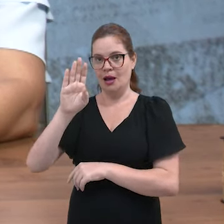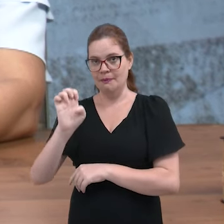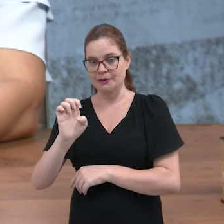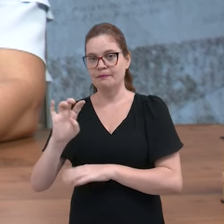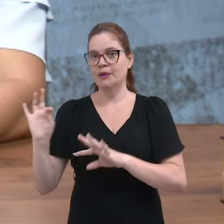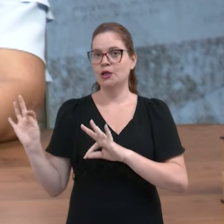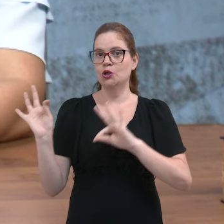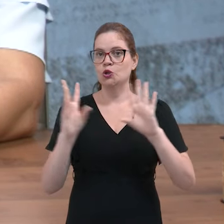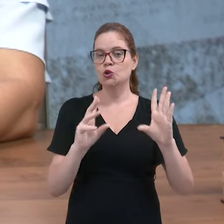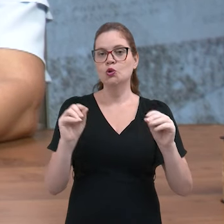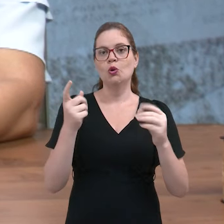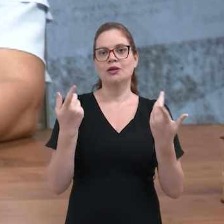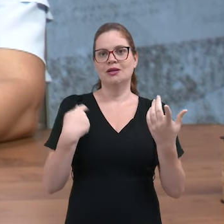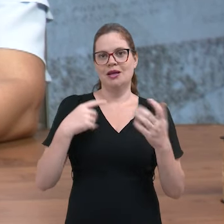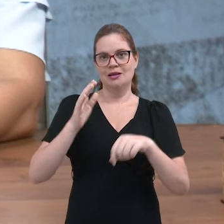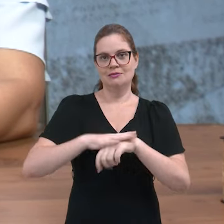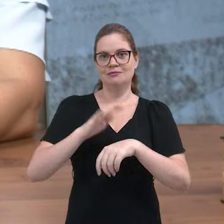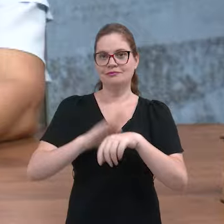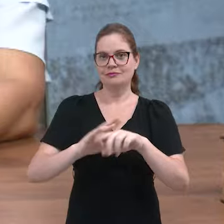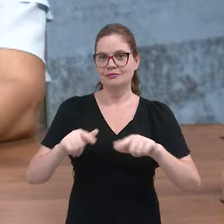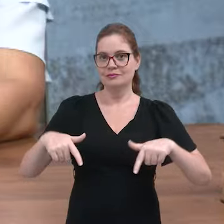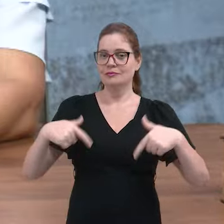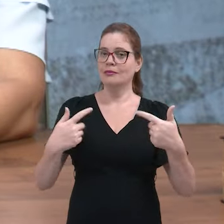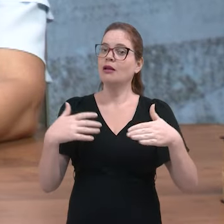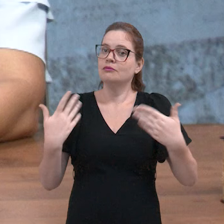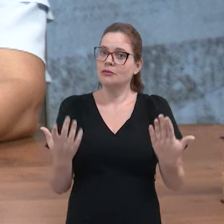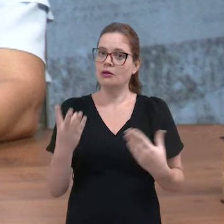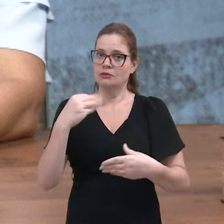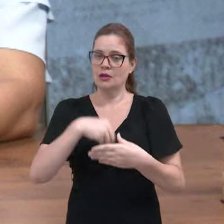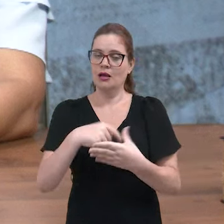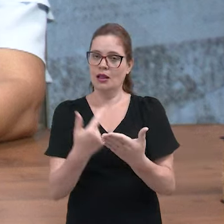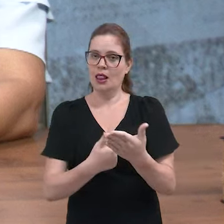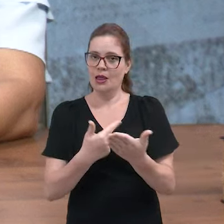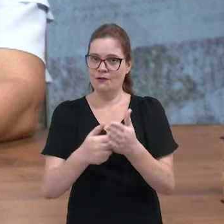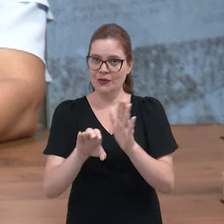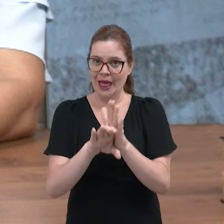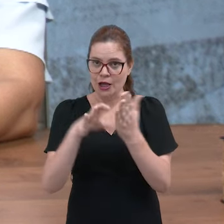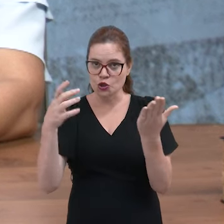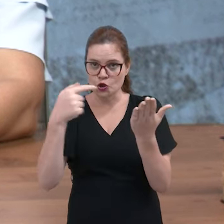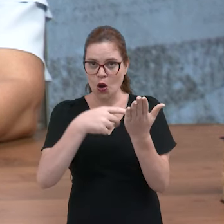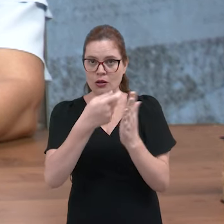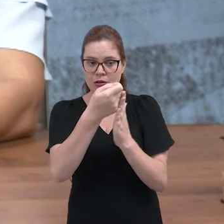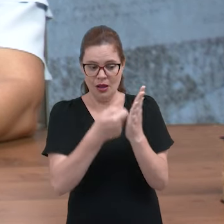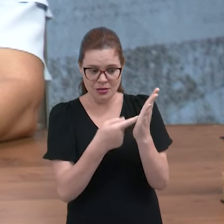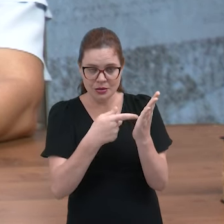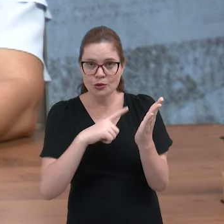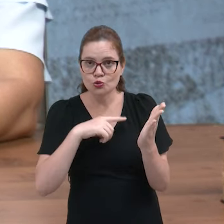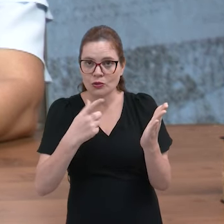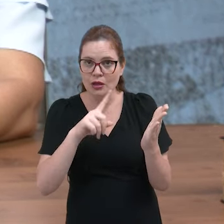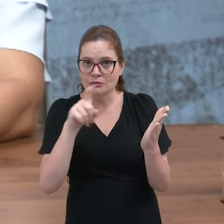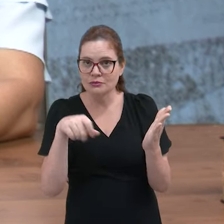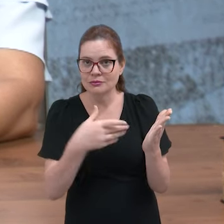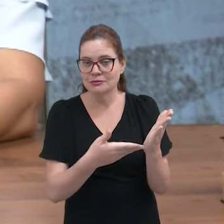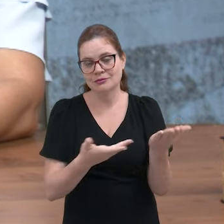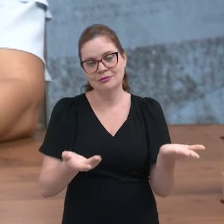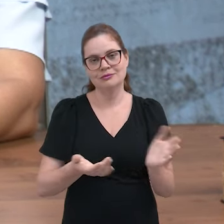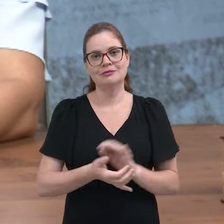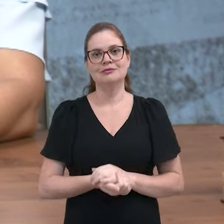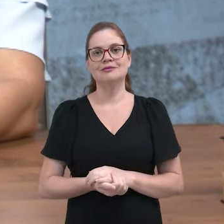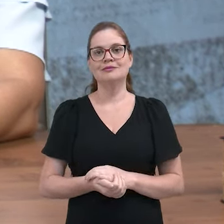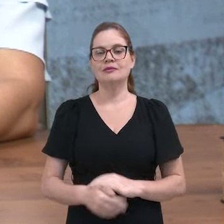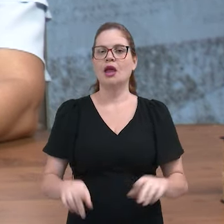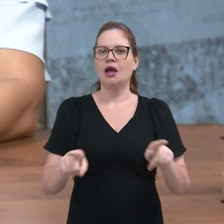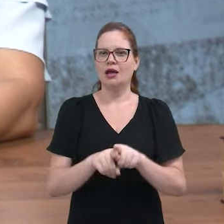fez, porventura não está escrito no livro das crônicas dos reis de Israel? E